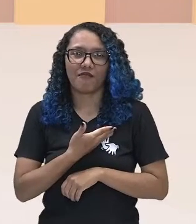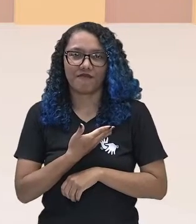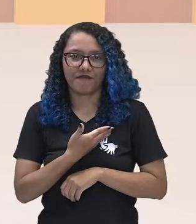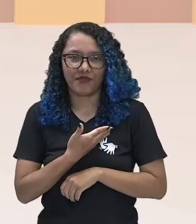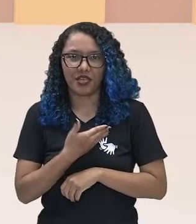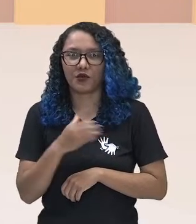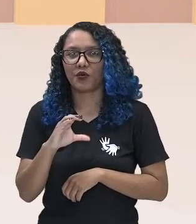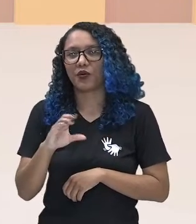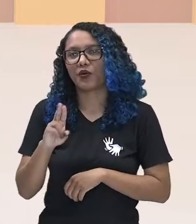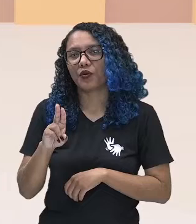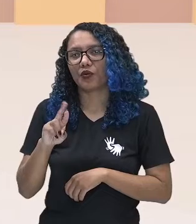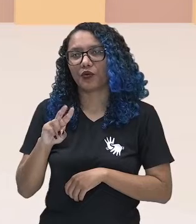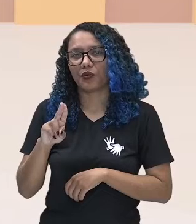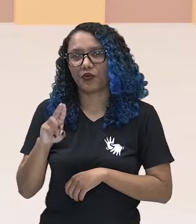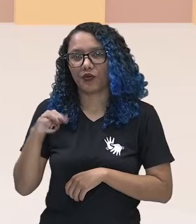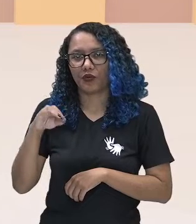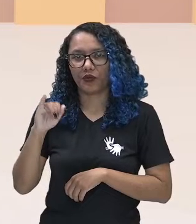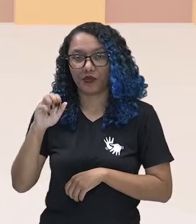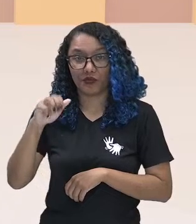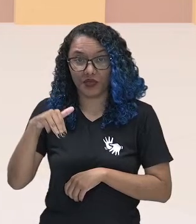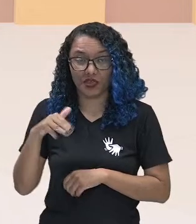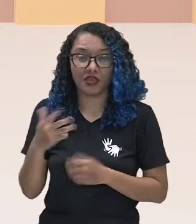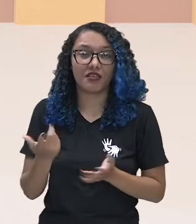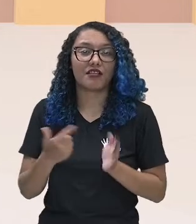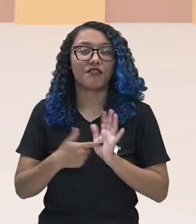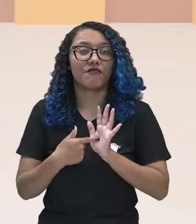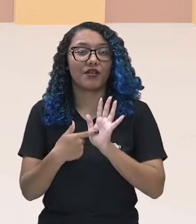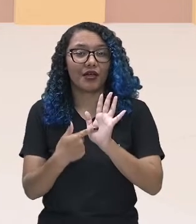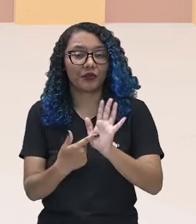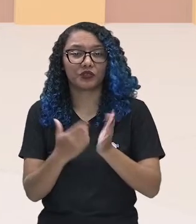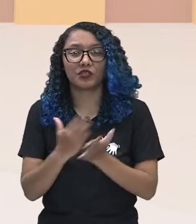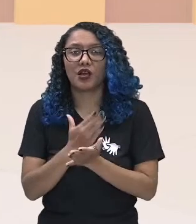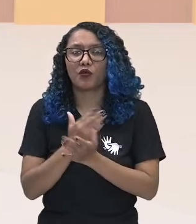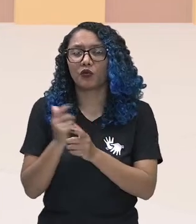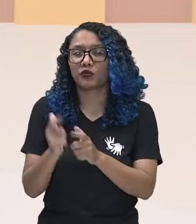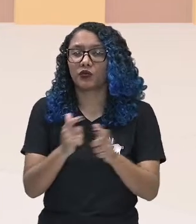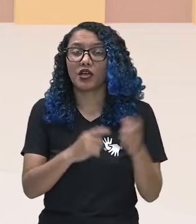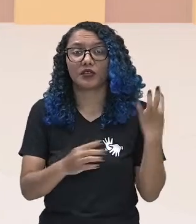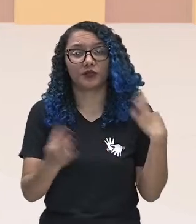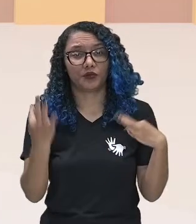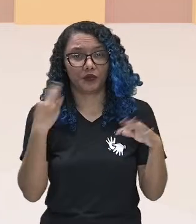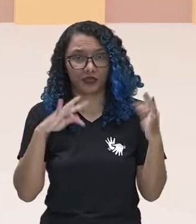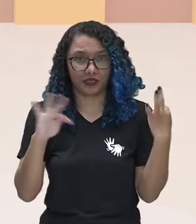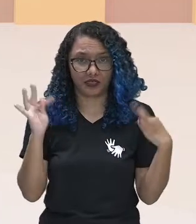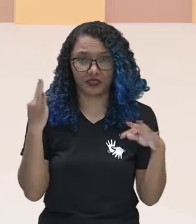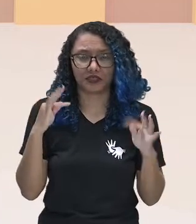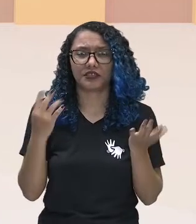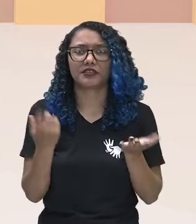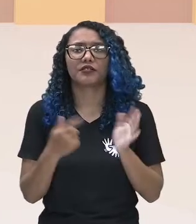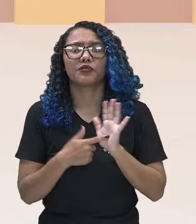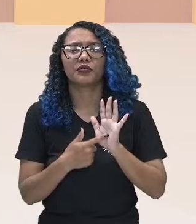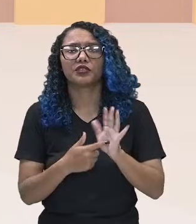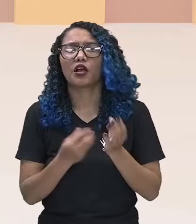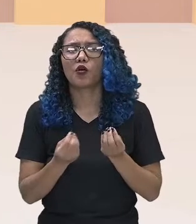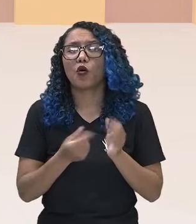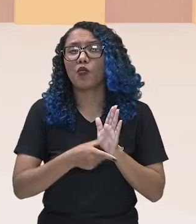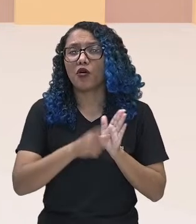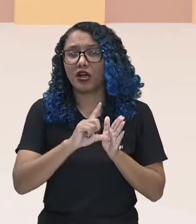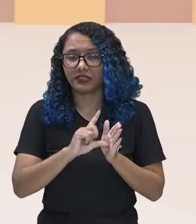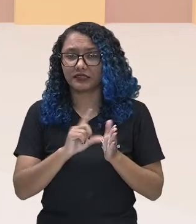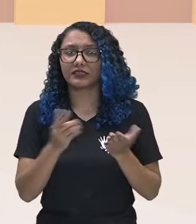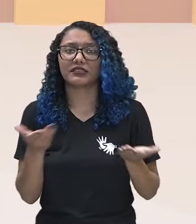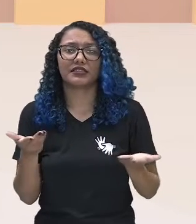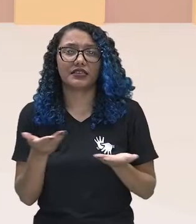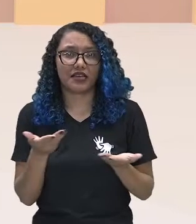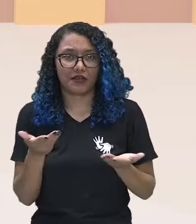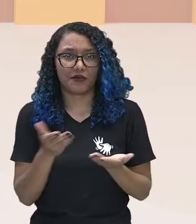ele vai mostrar para a gente alguns pontos turísticos e aí a gente vai ver como é que era antes e como ficou depois, até mesmo